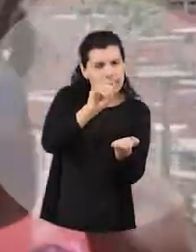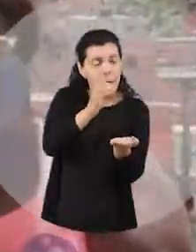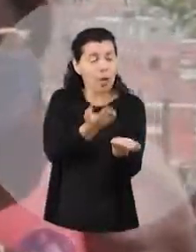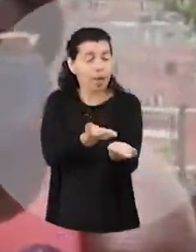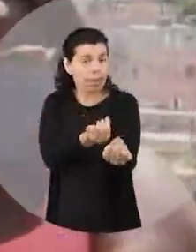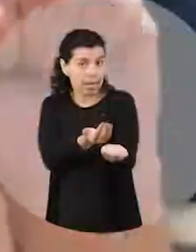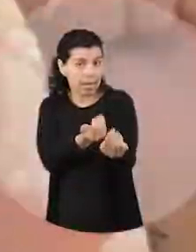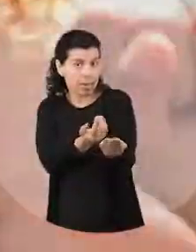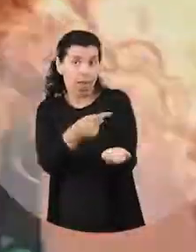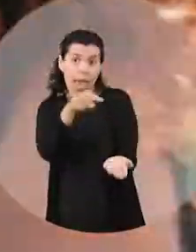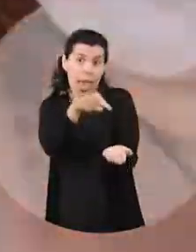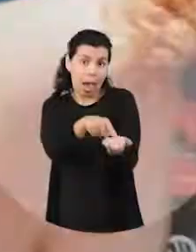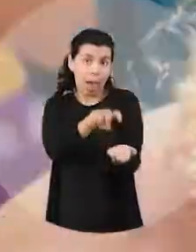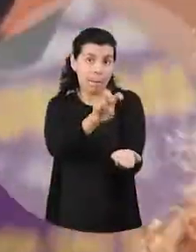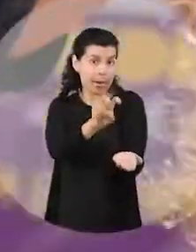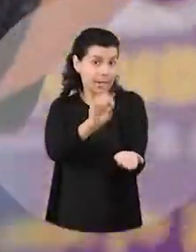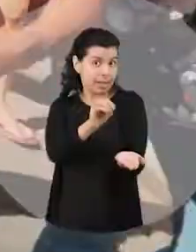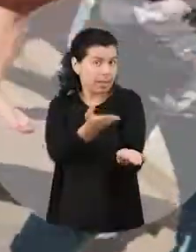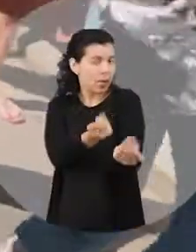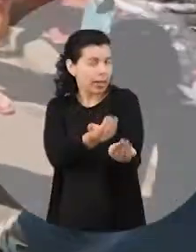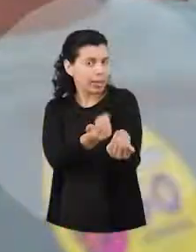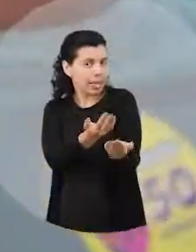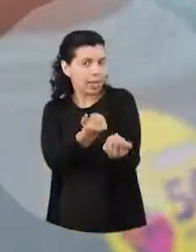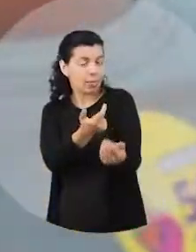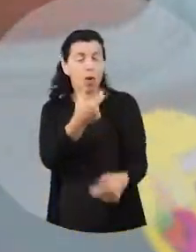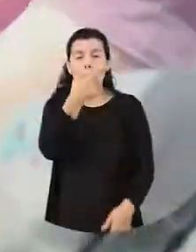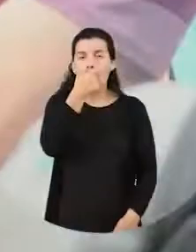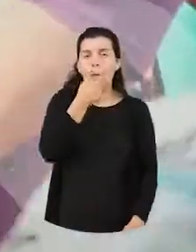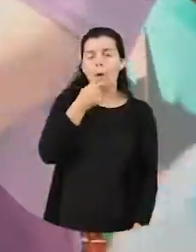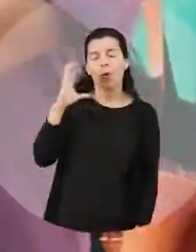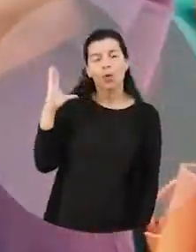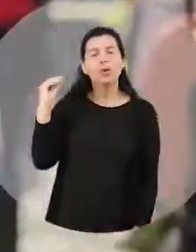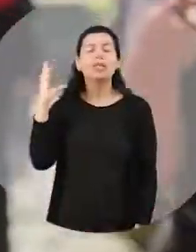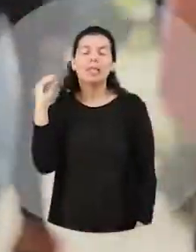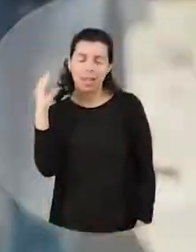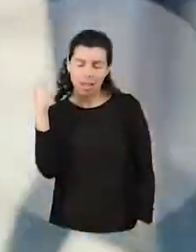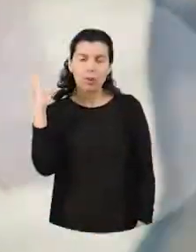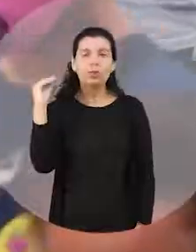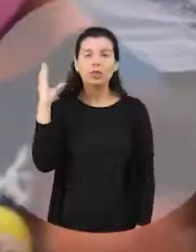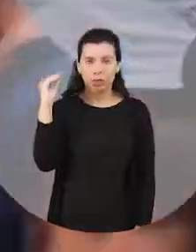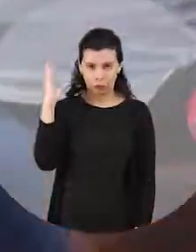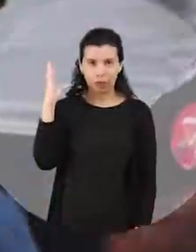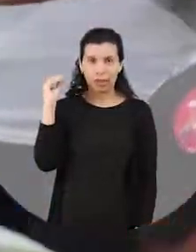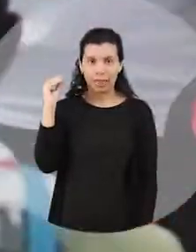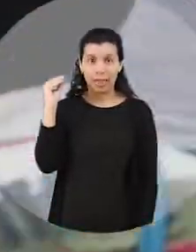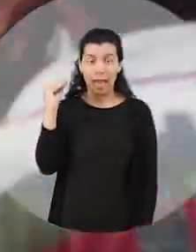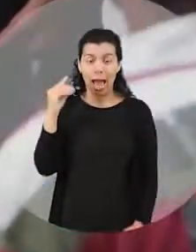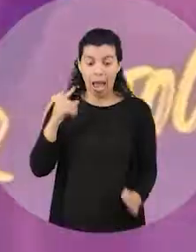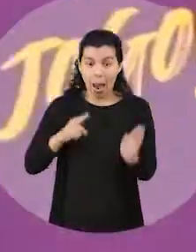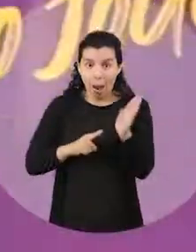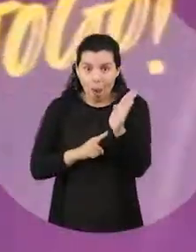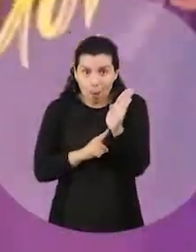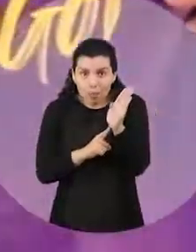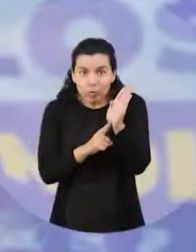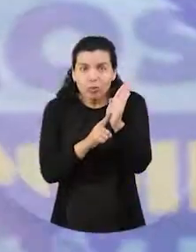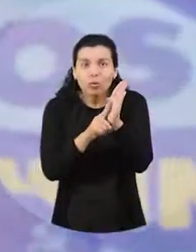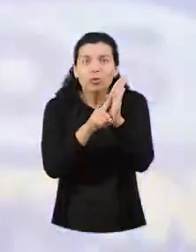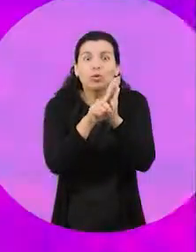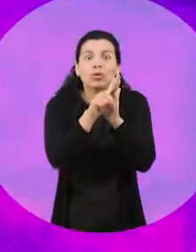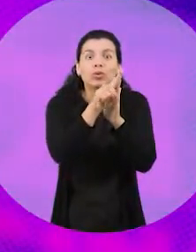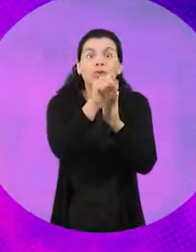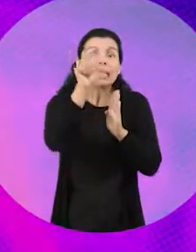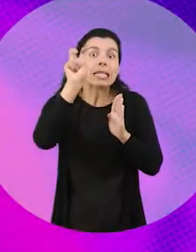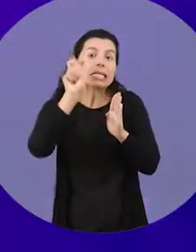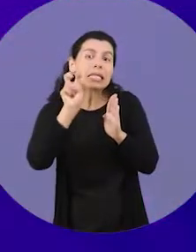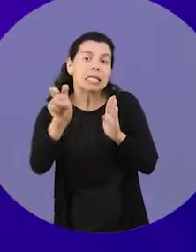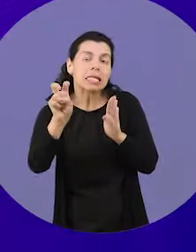gente aperta daí sua mulher de bolo verão menina última pesquisa Datafolha